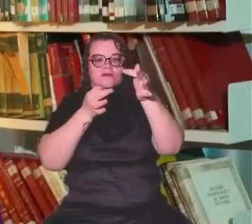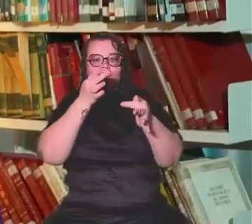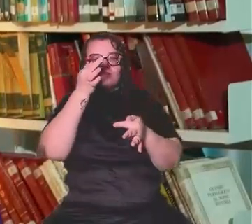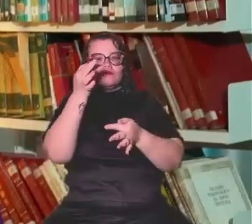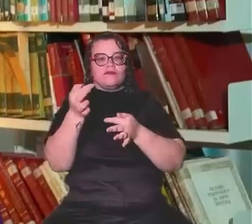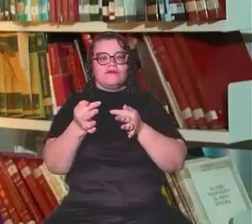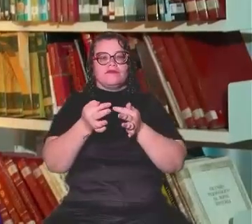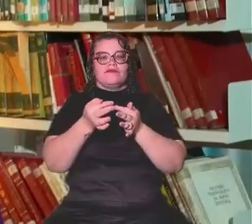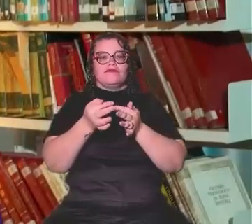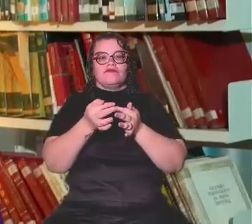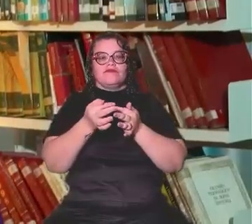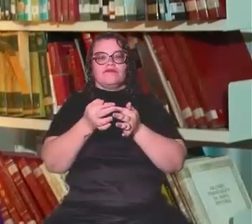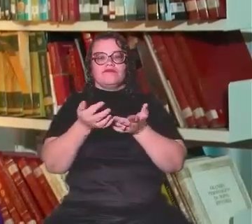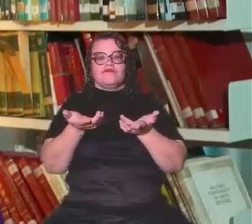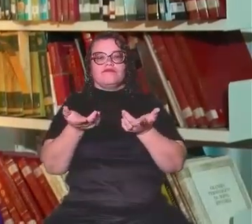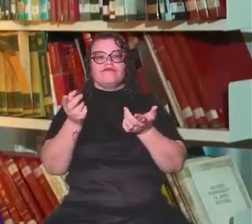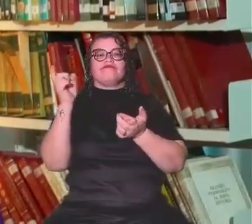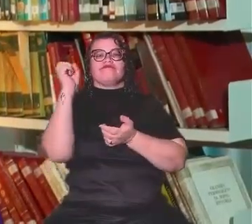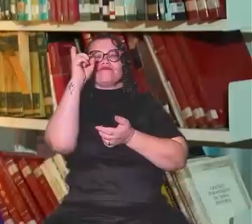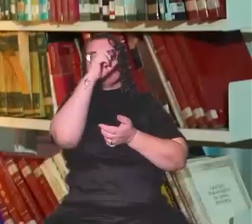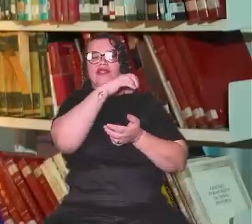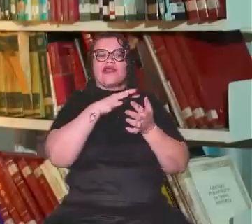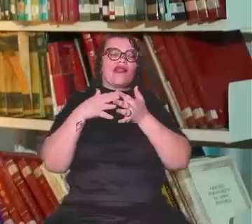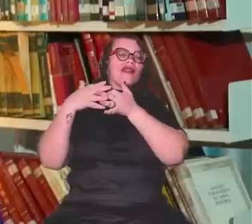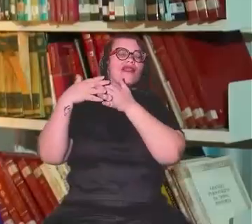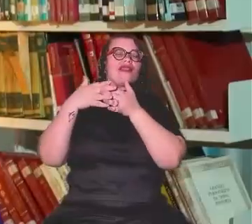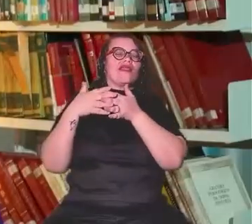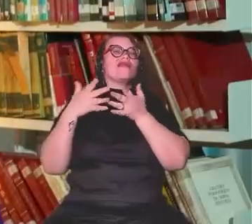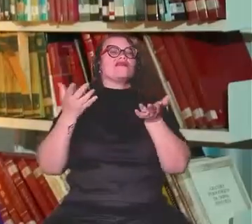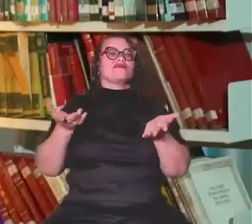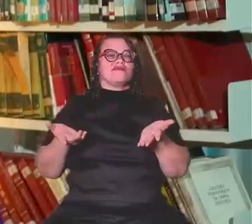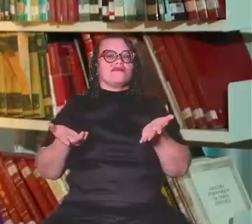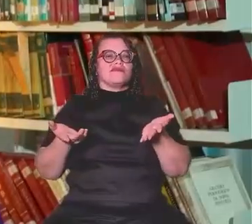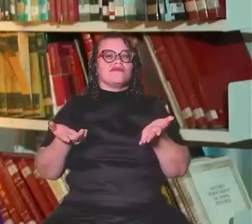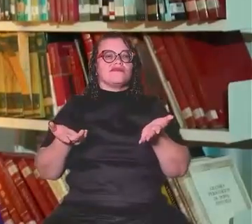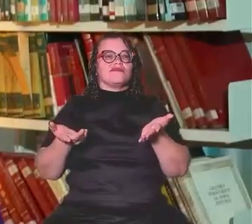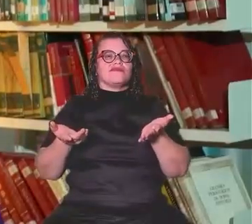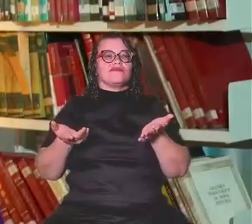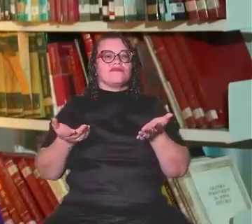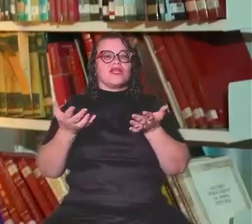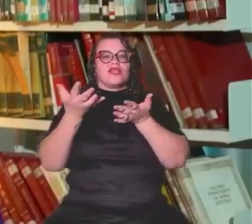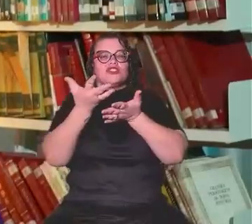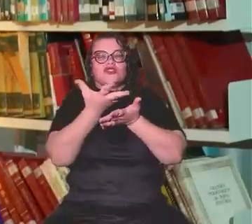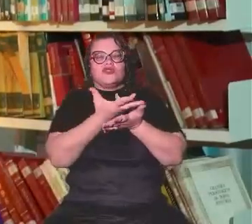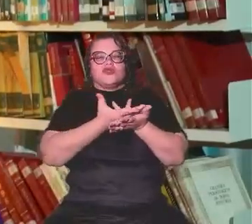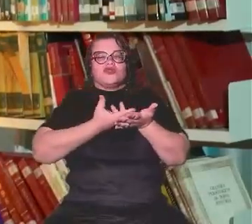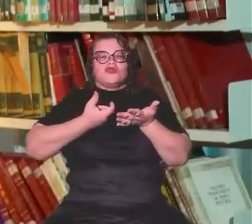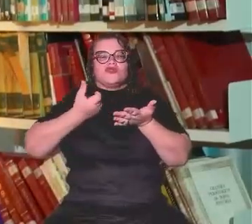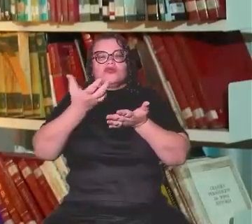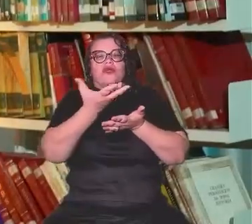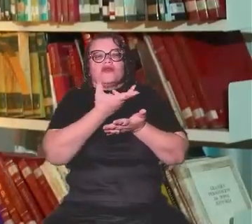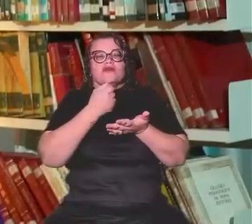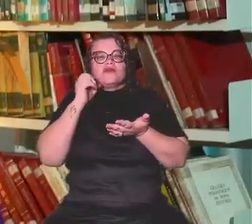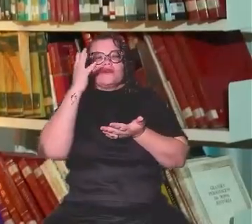Daquela tragédia, daquelas coisas todas estranhas, ele extrai essa beleza. Aí eu vou